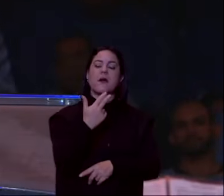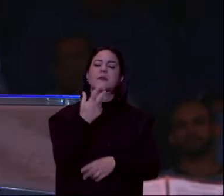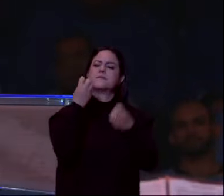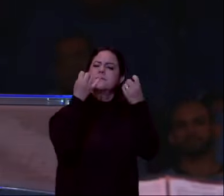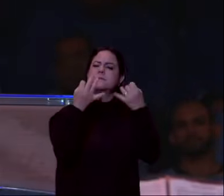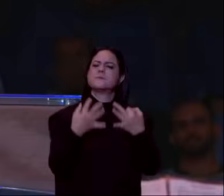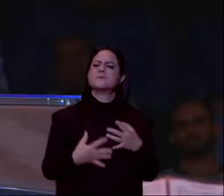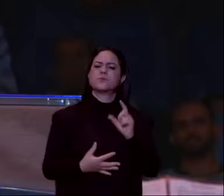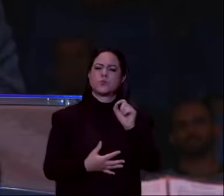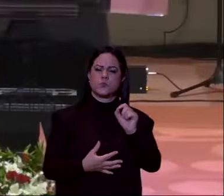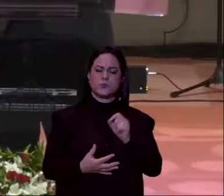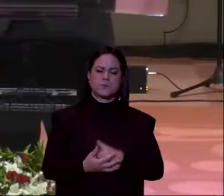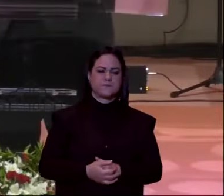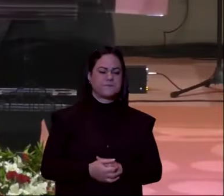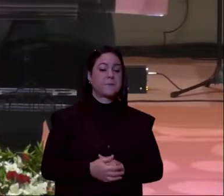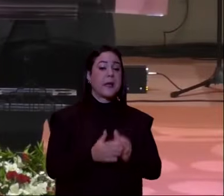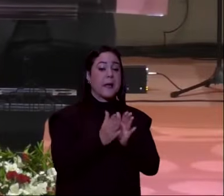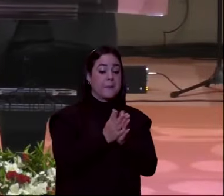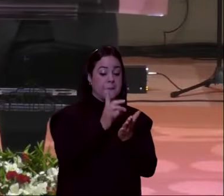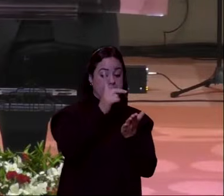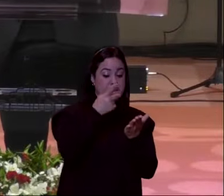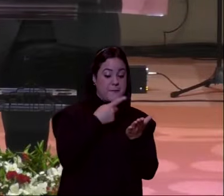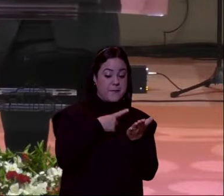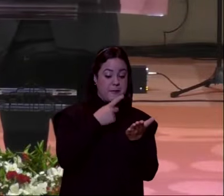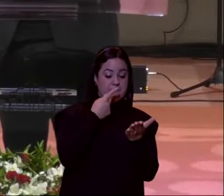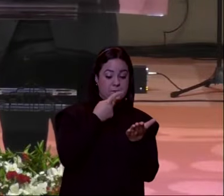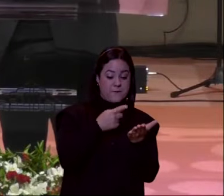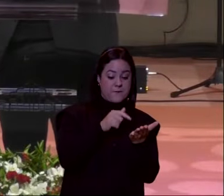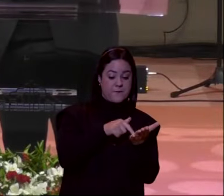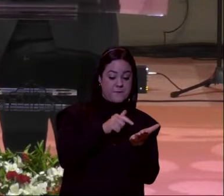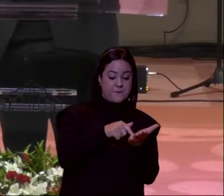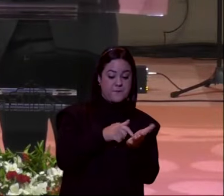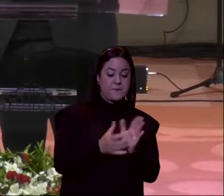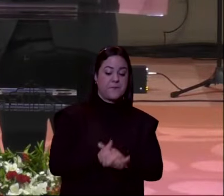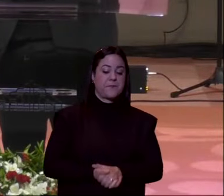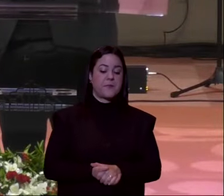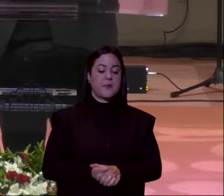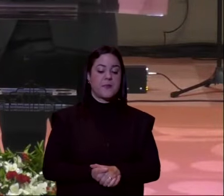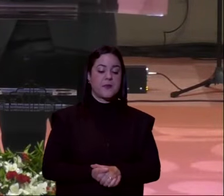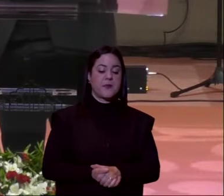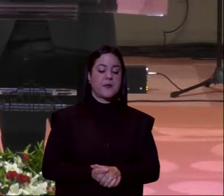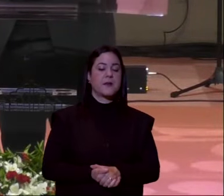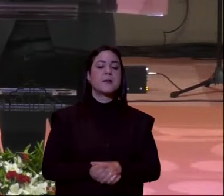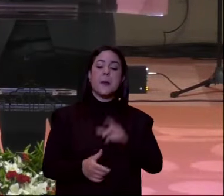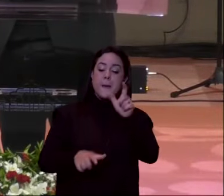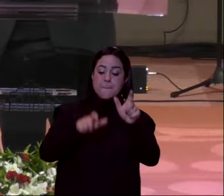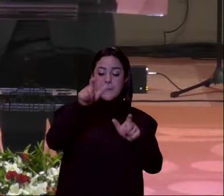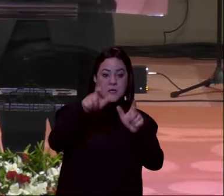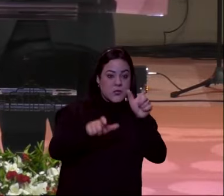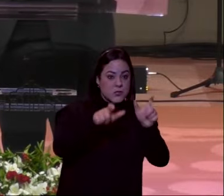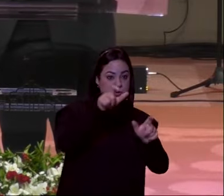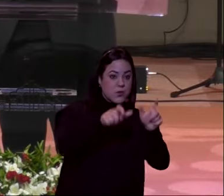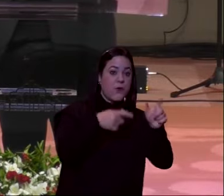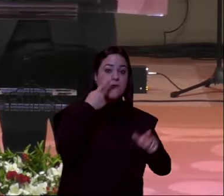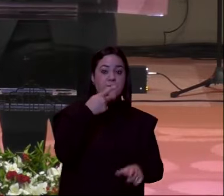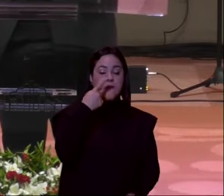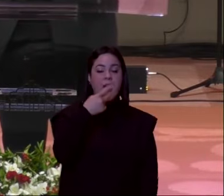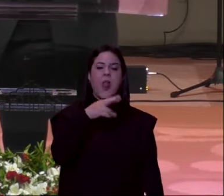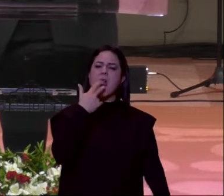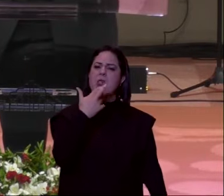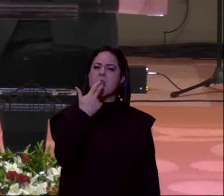seguinte: nas Escrituras Sagradas está escrito: por meio de pessoas que falam em